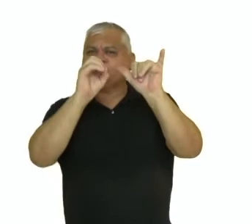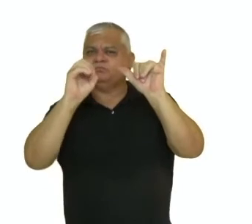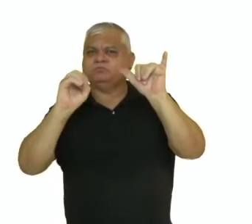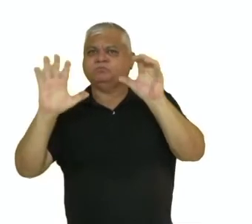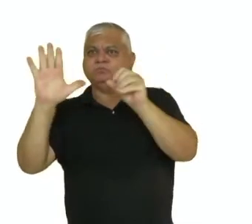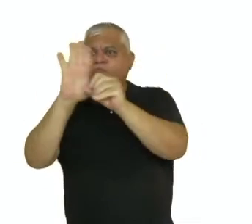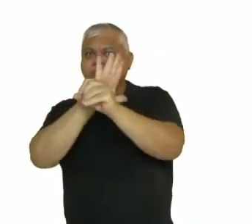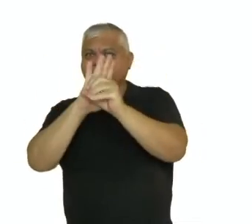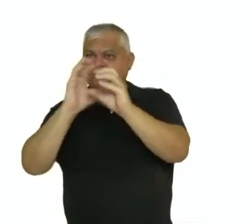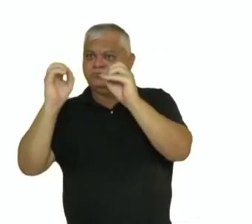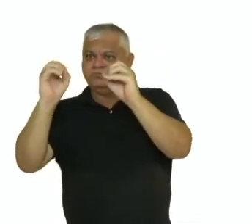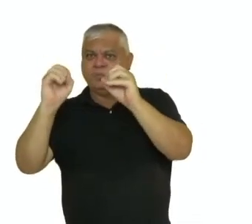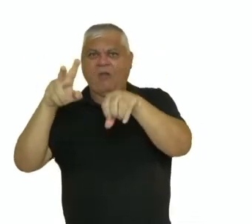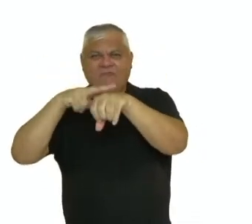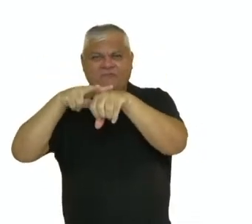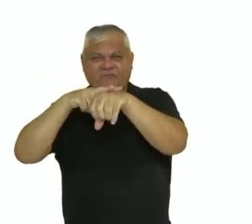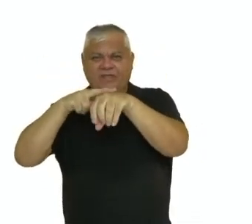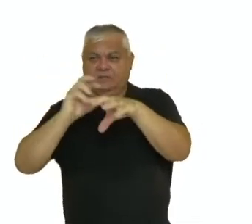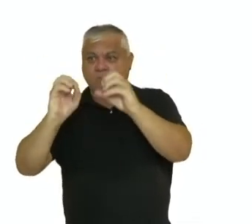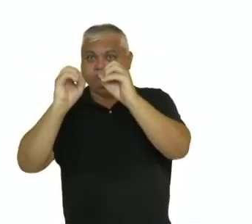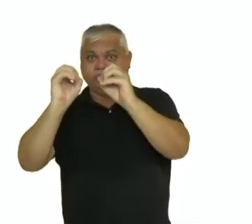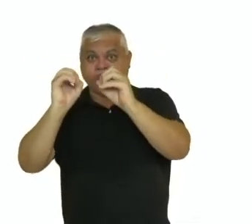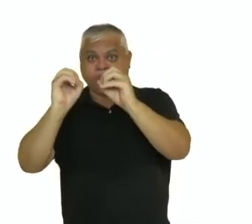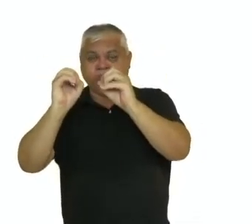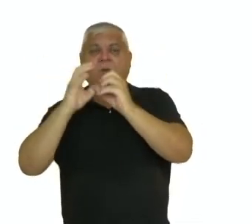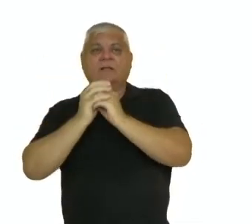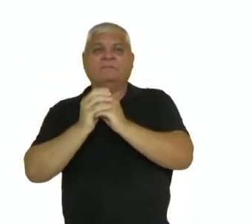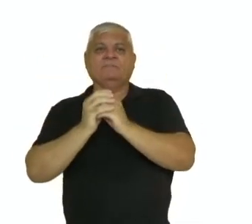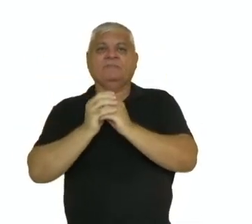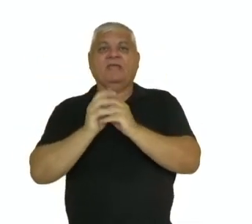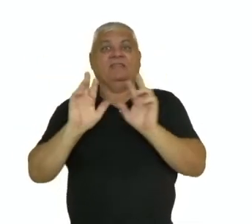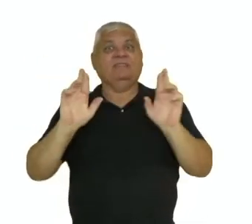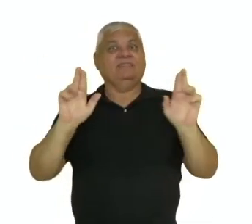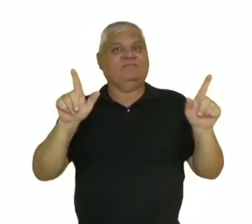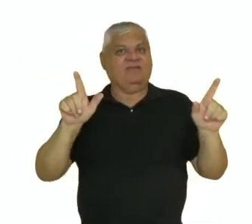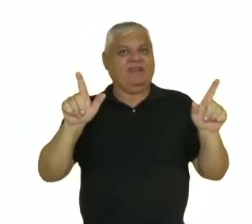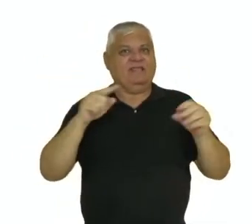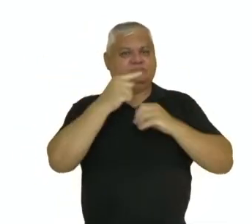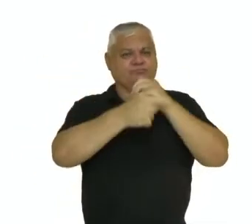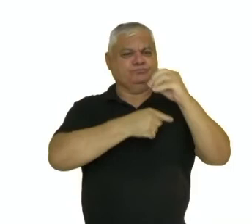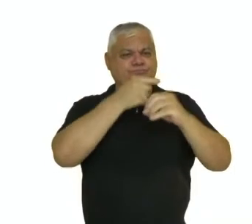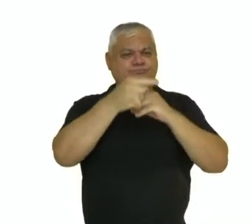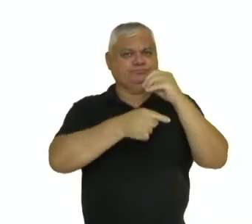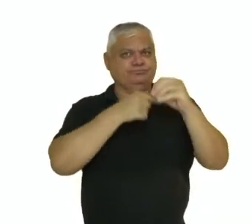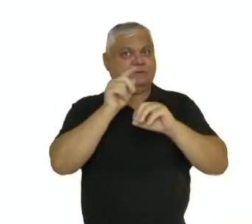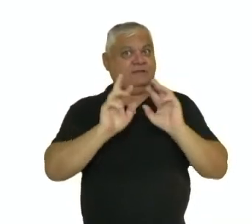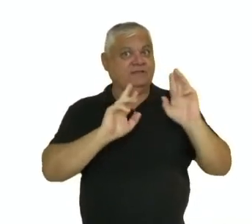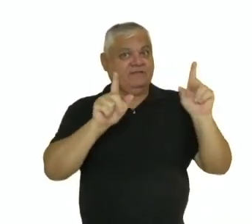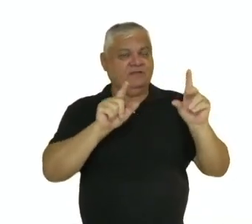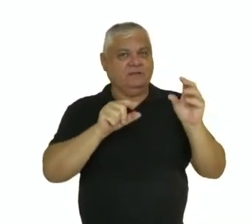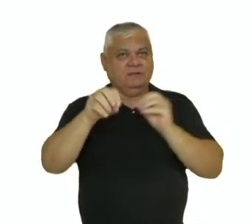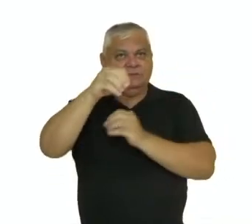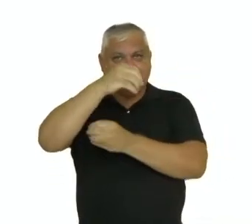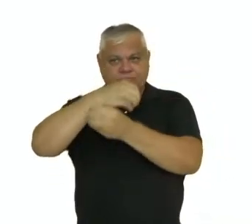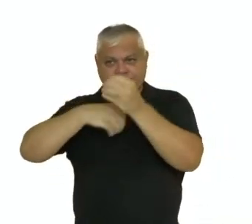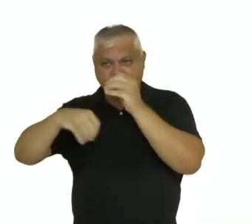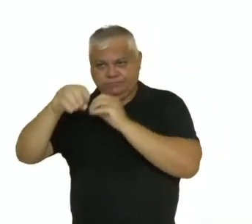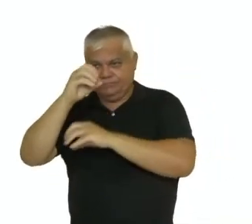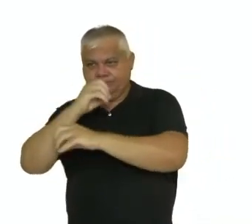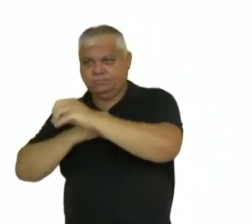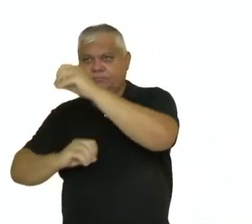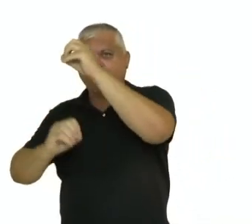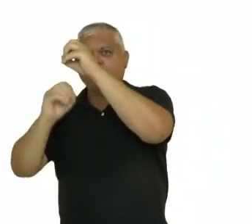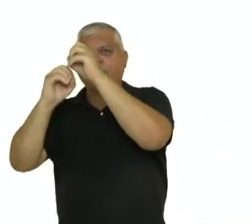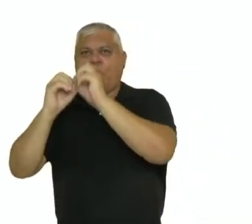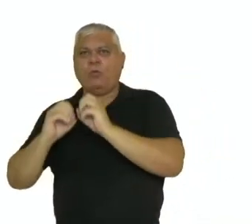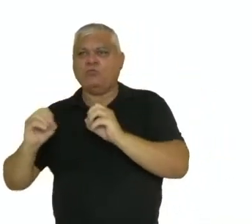os círculos cheios, representam, né, átomos diferentes que se organizaram aí para fazer uma reação. E ele quer que